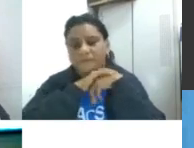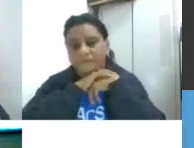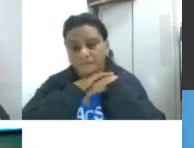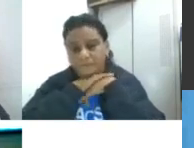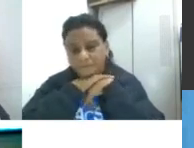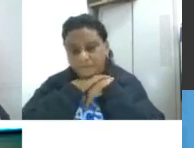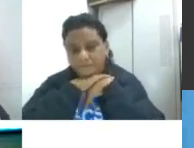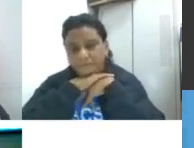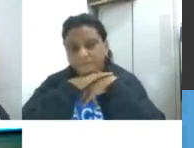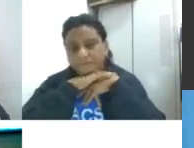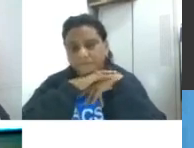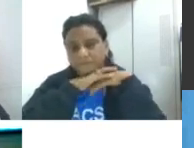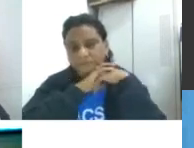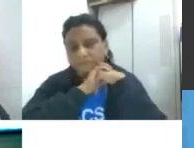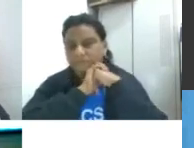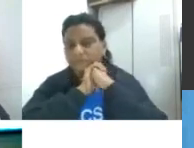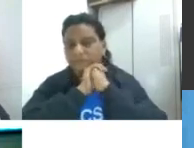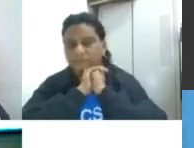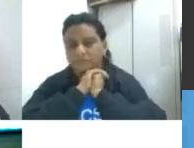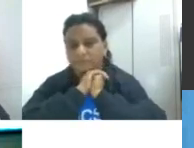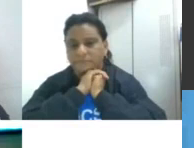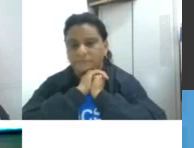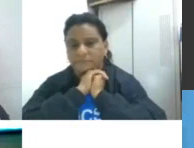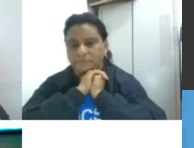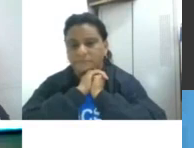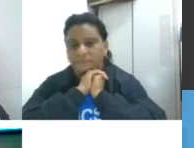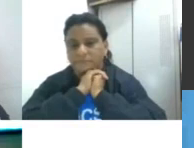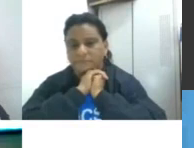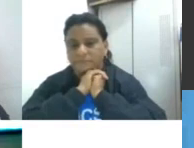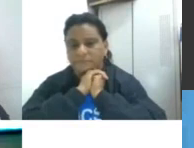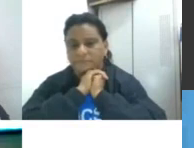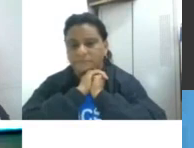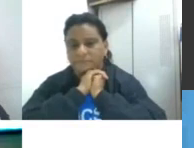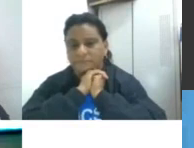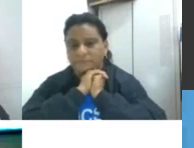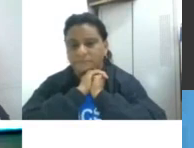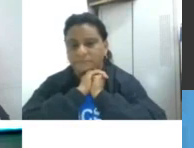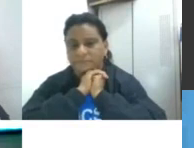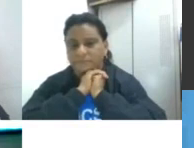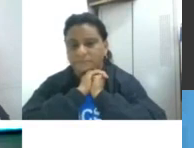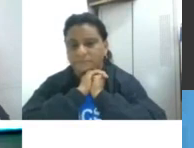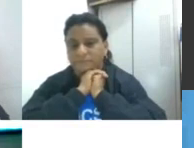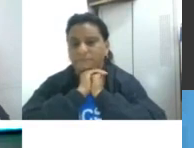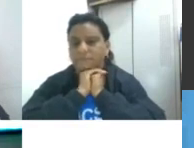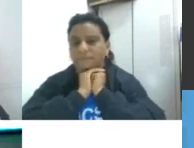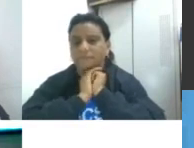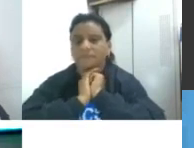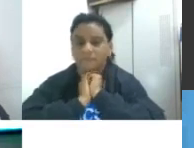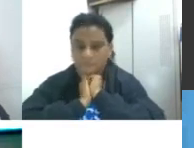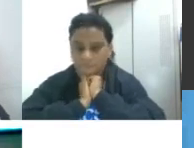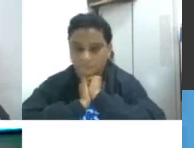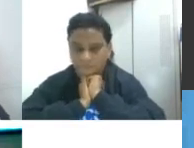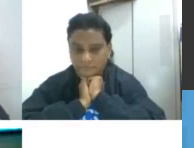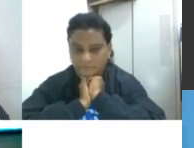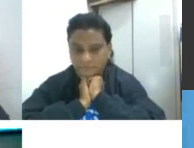tuberculose então a gente espera muito tosse muito acho que vocês também a gente já podem trabalhar nessa